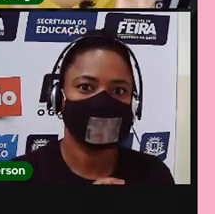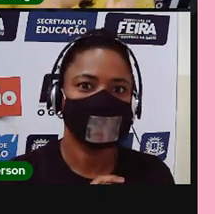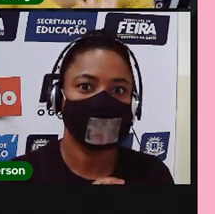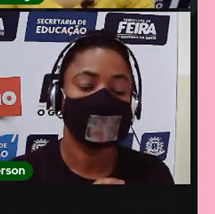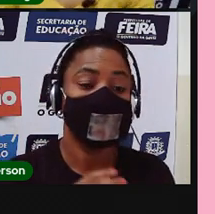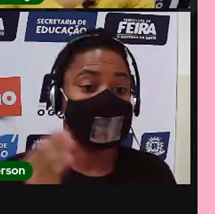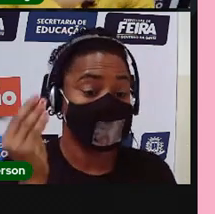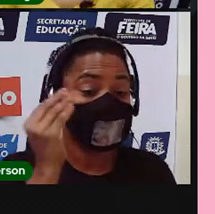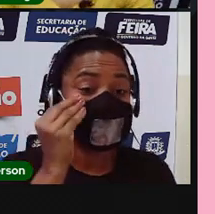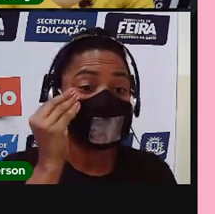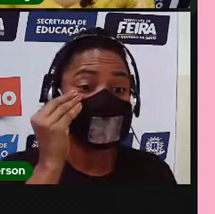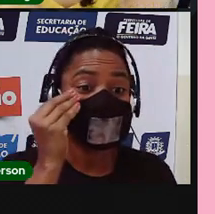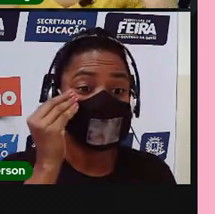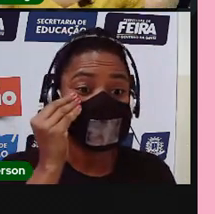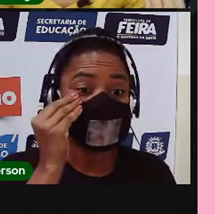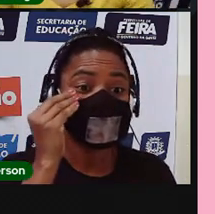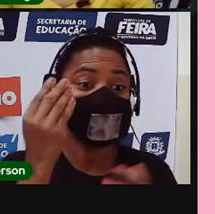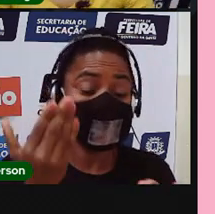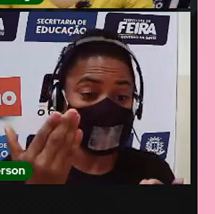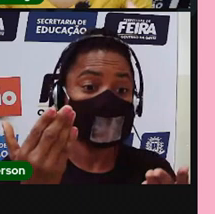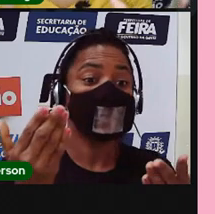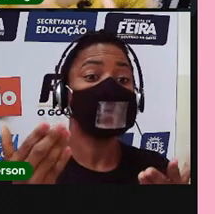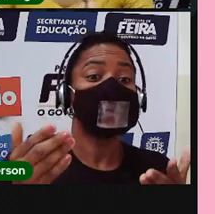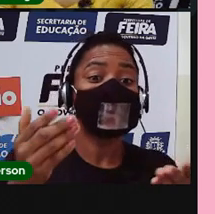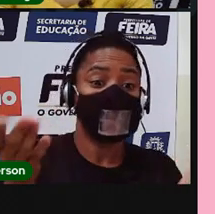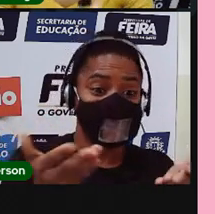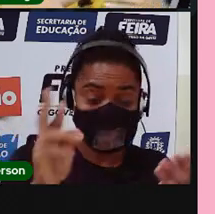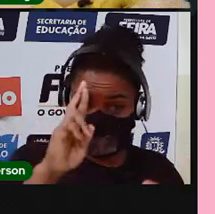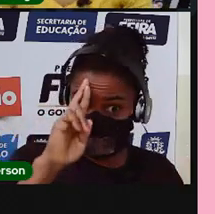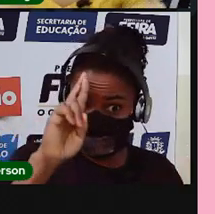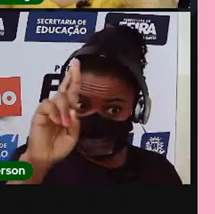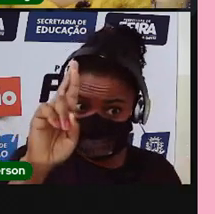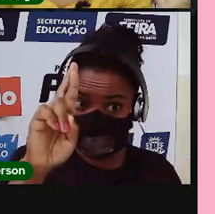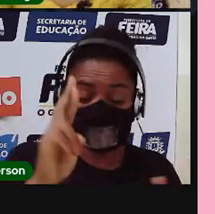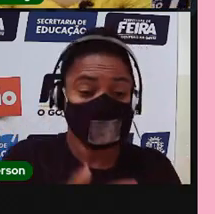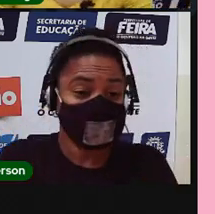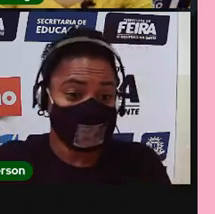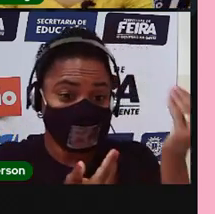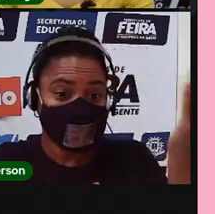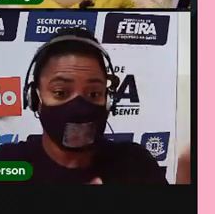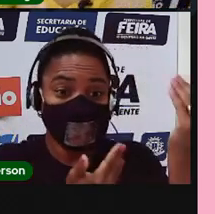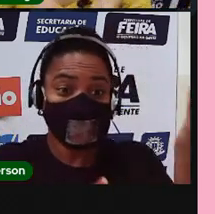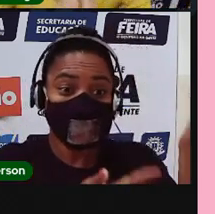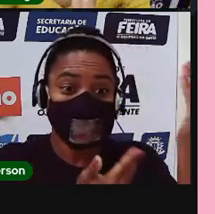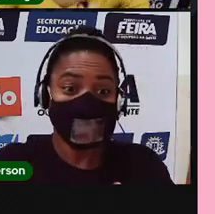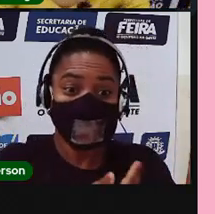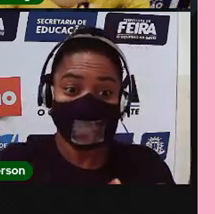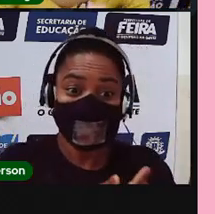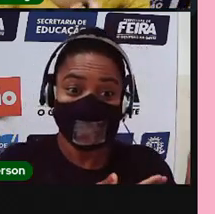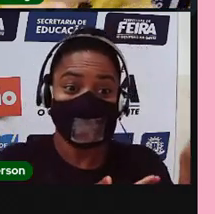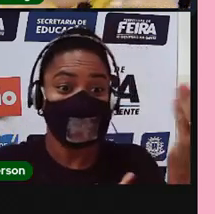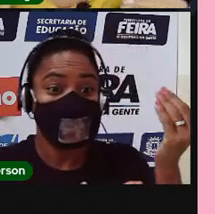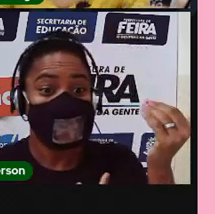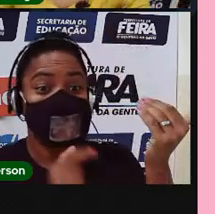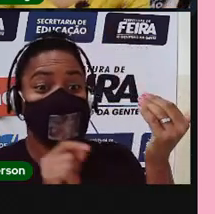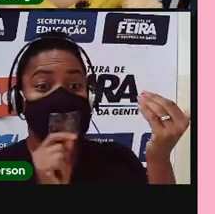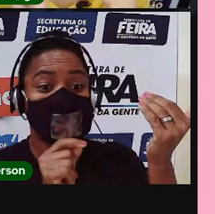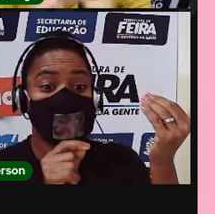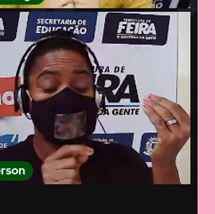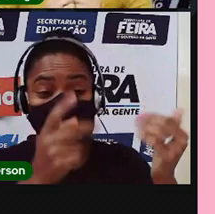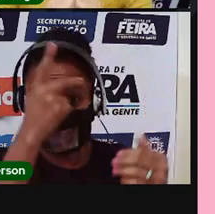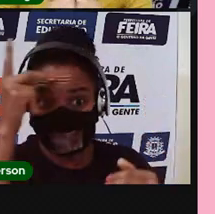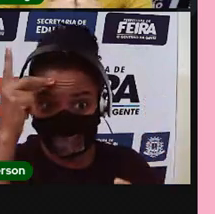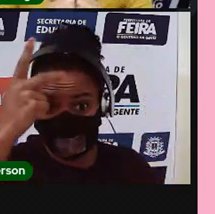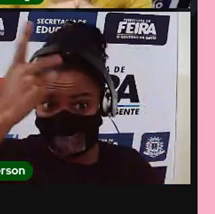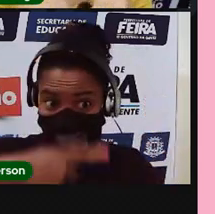juvenil, nós temos o seguinte: é o jovem que participa como ator principal da sua narrativa, como a fonte